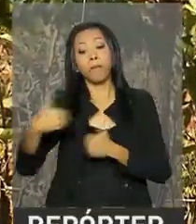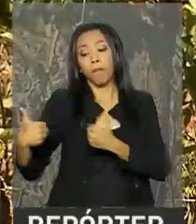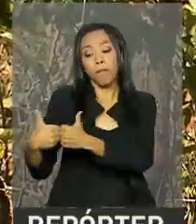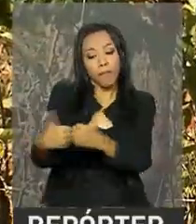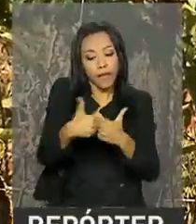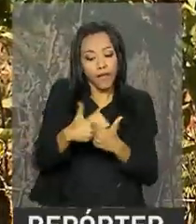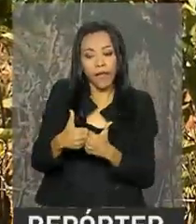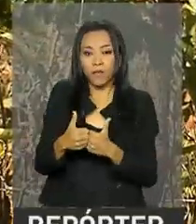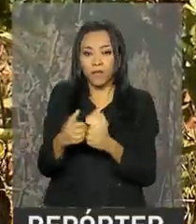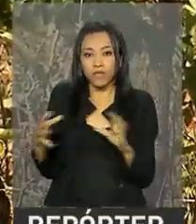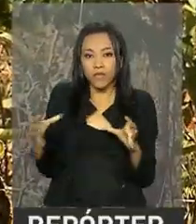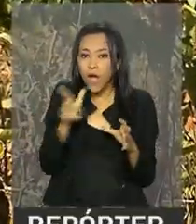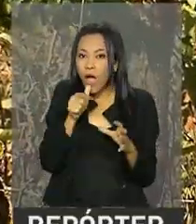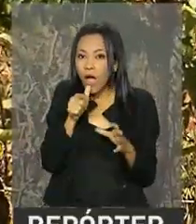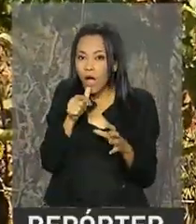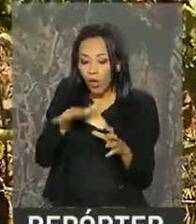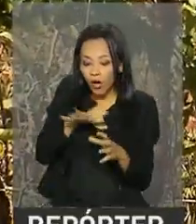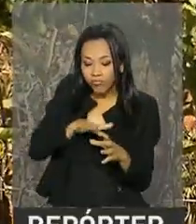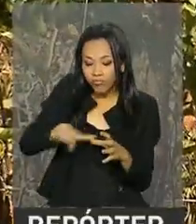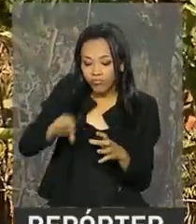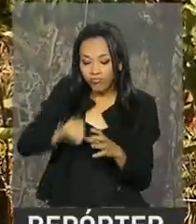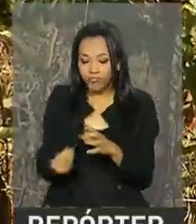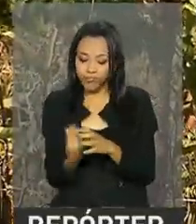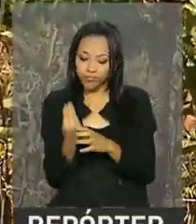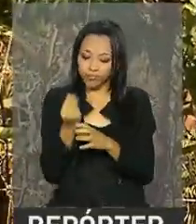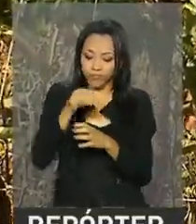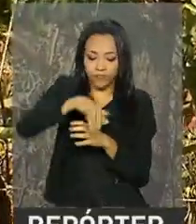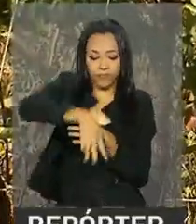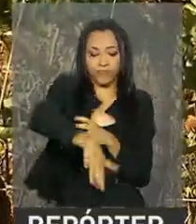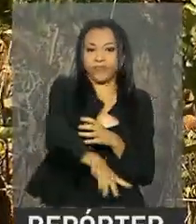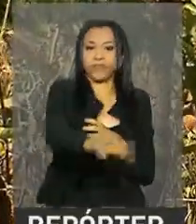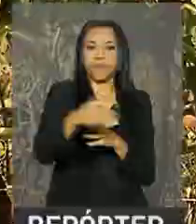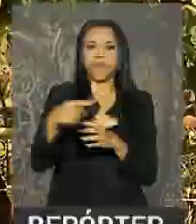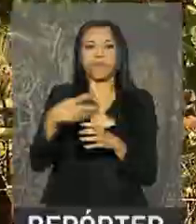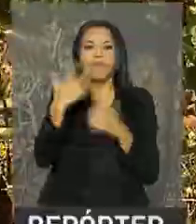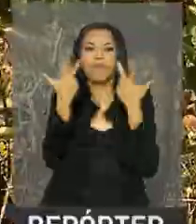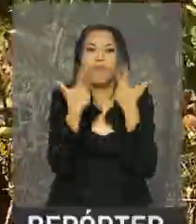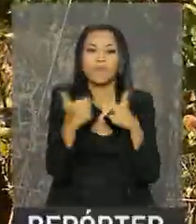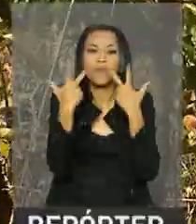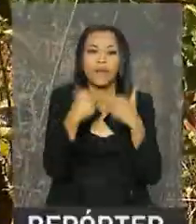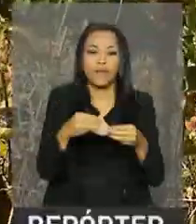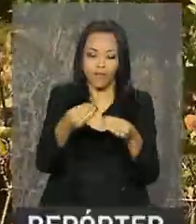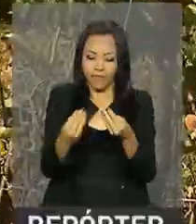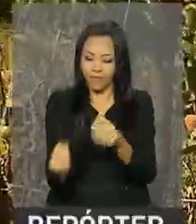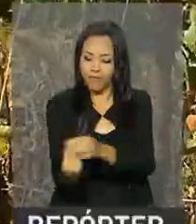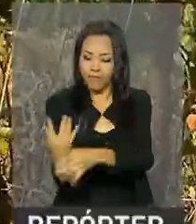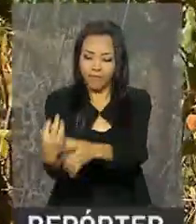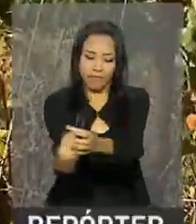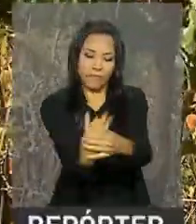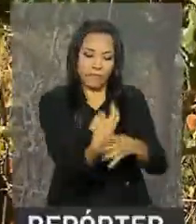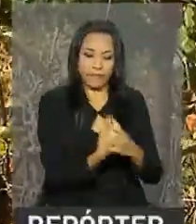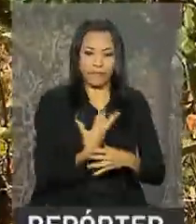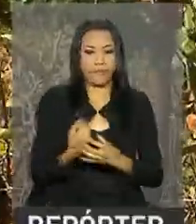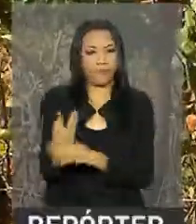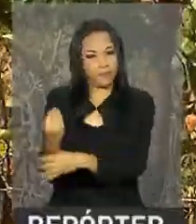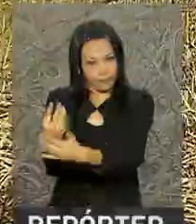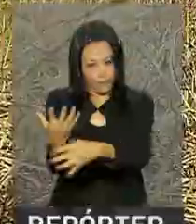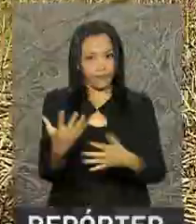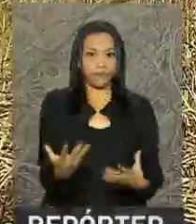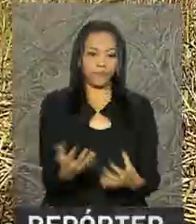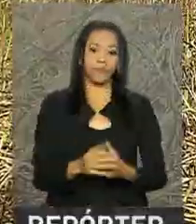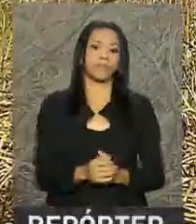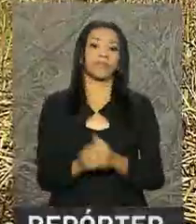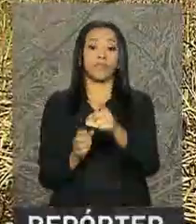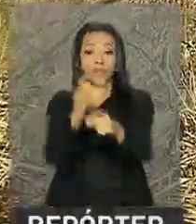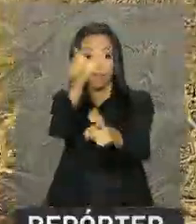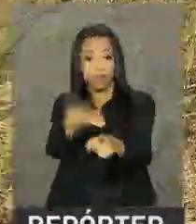nascente, pra gente poder estabelecer uma vegetação nativa, com espécie de vegetação nativa dentro desse sistema de produção orgânica.